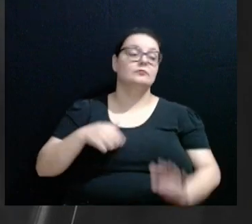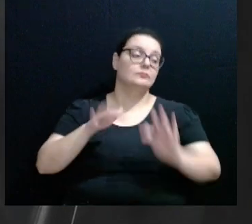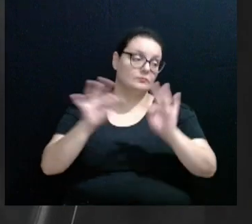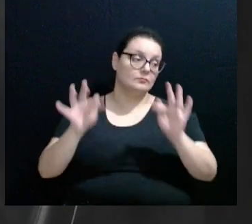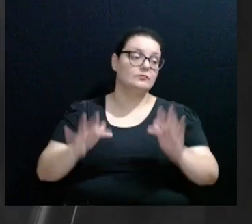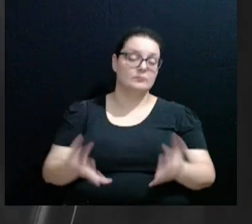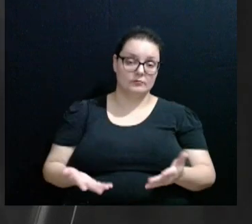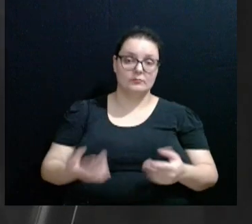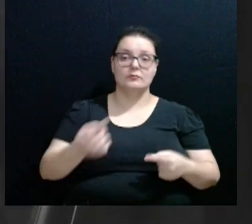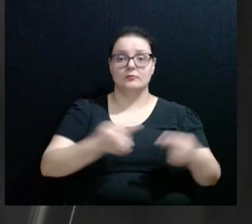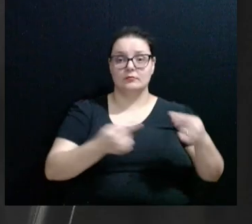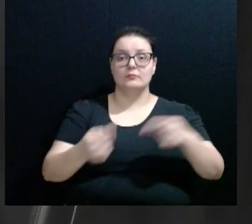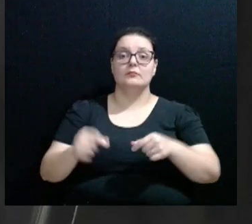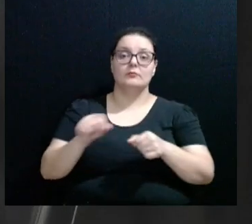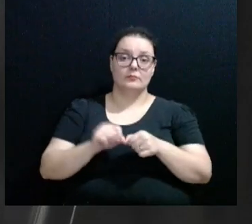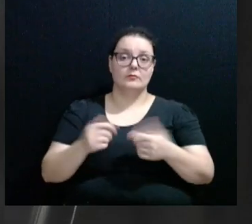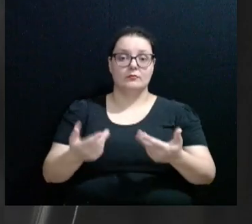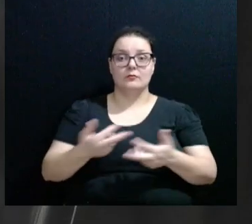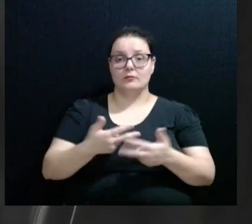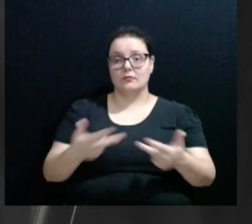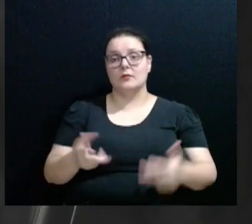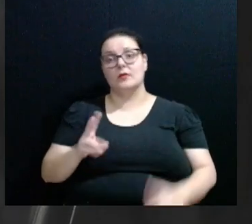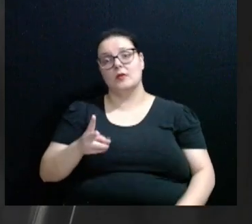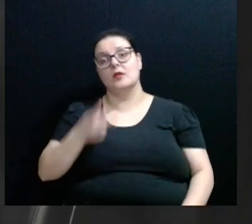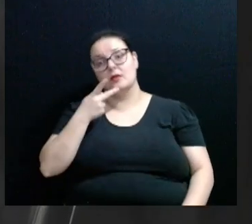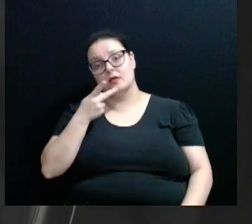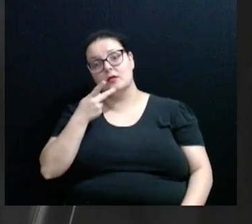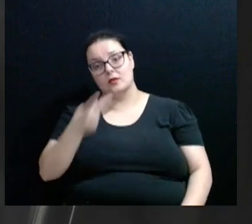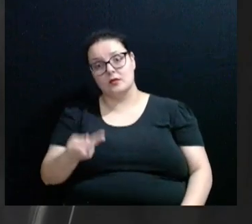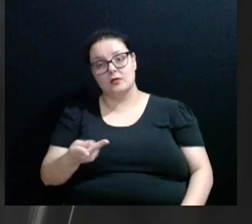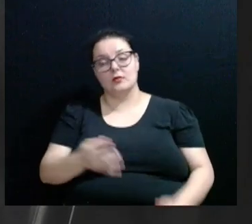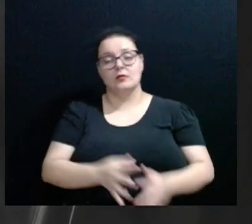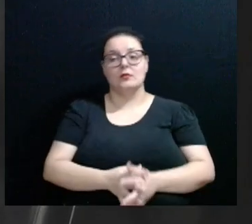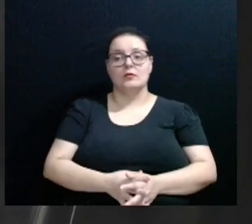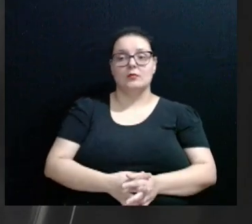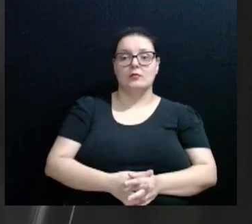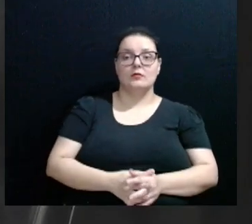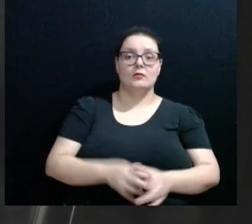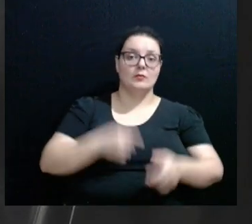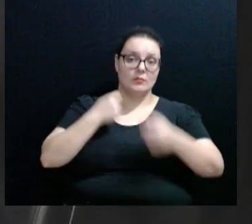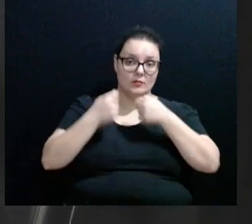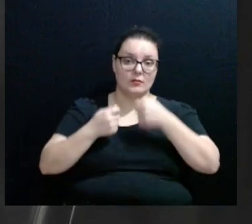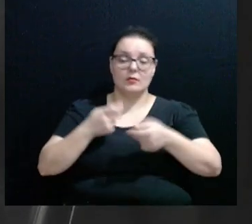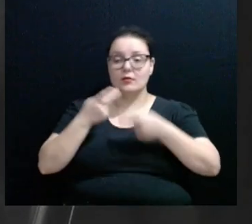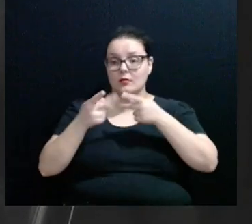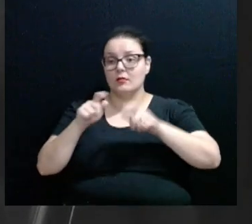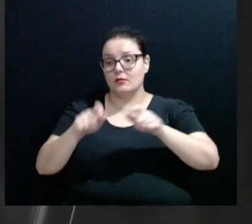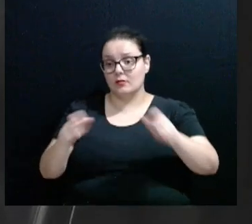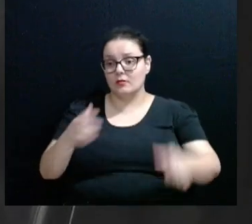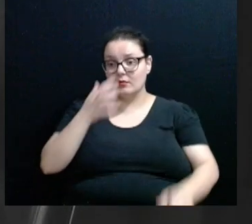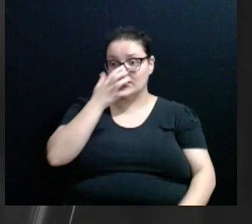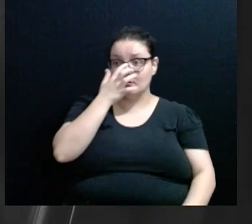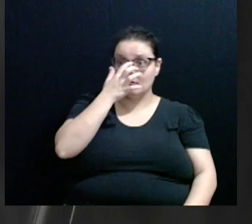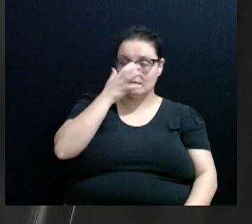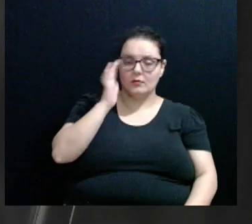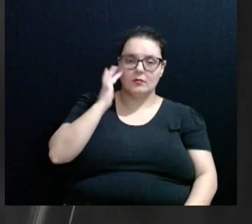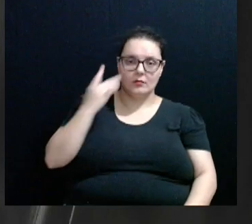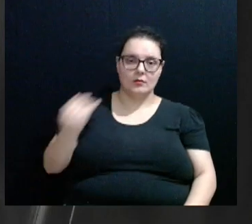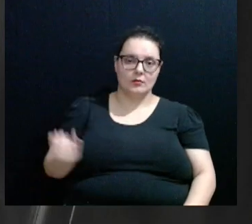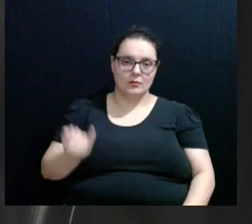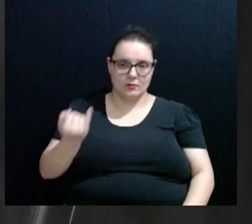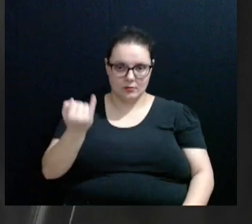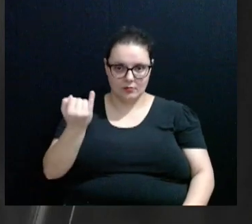as discussões que a gente fez, e uma das coisas que eu sempre falei para os repórteres, falo para as pessoas, eu acho que tão importante do